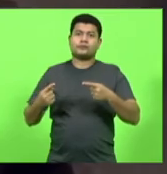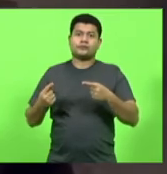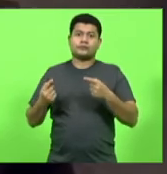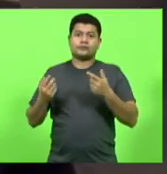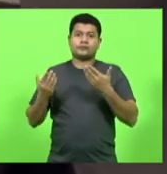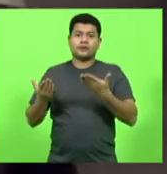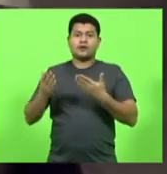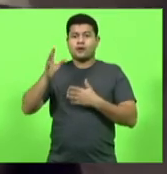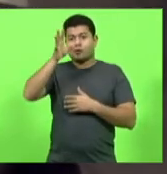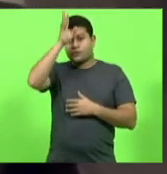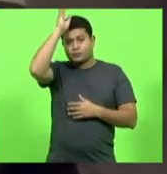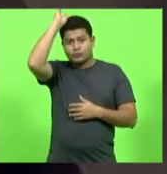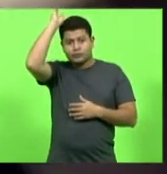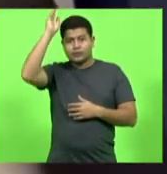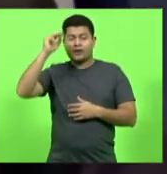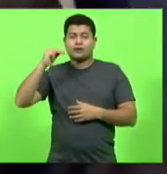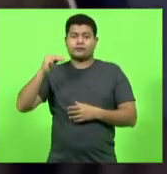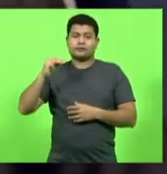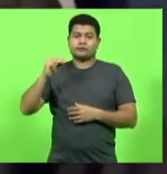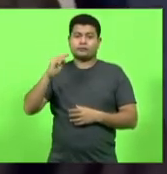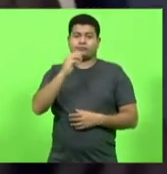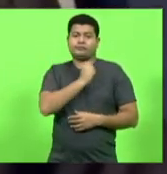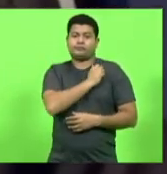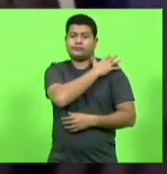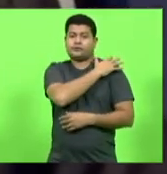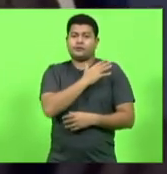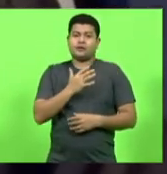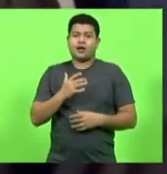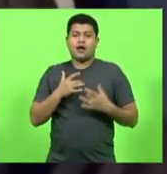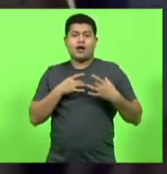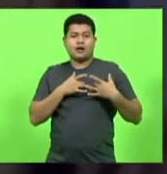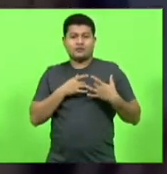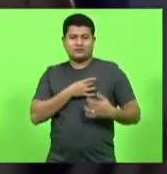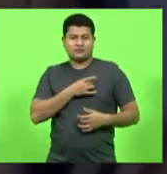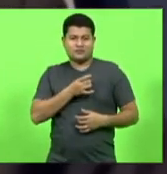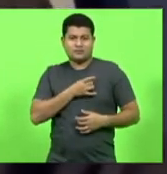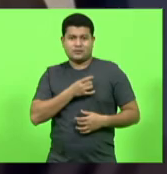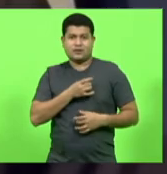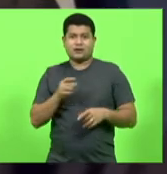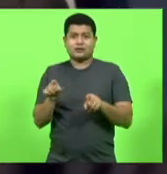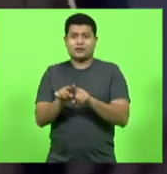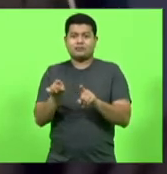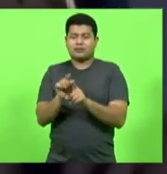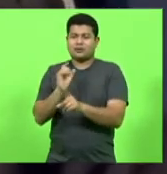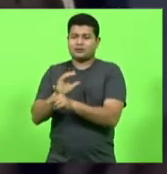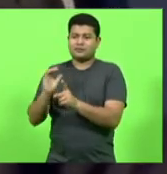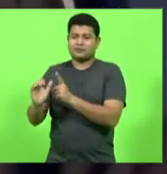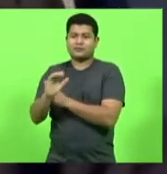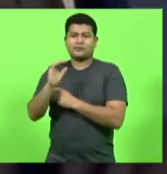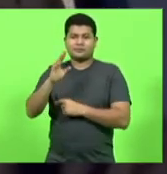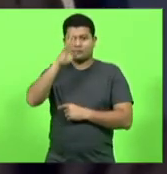bombeiro militar, do bombeiro voluntário e do bombeiro comunitário.